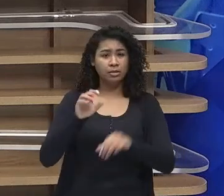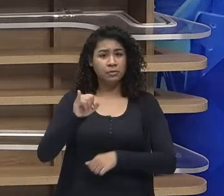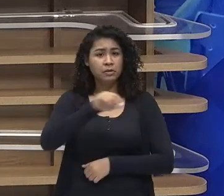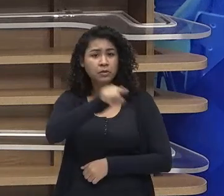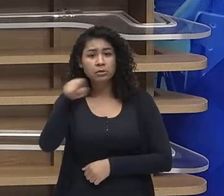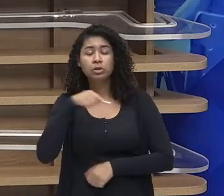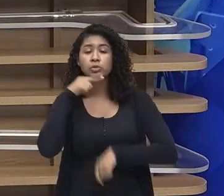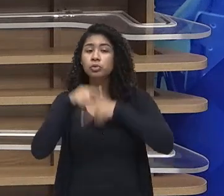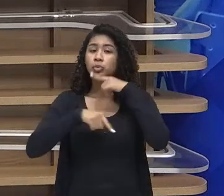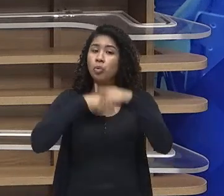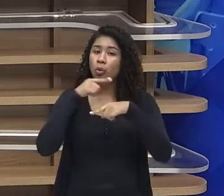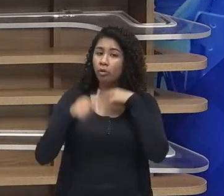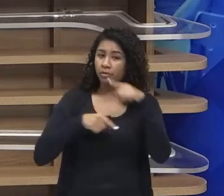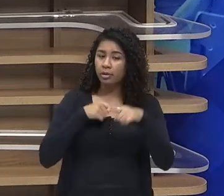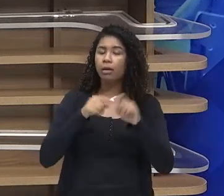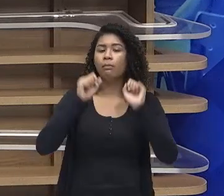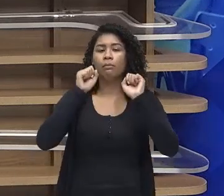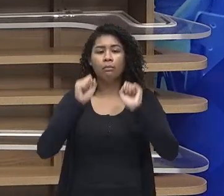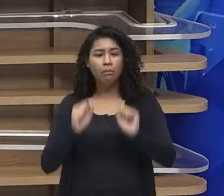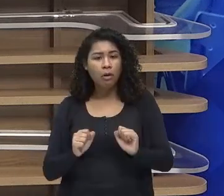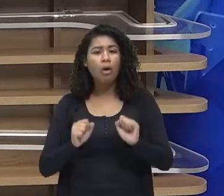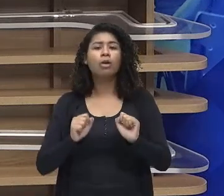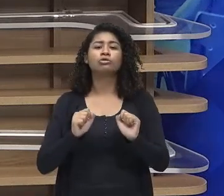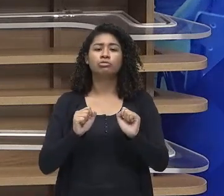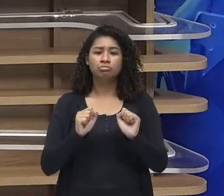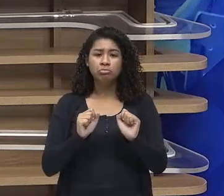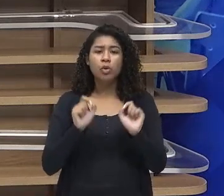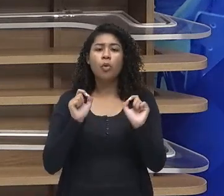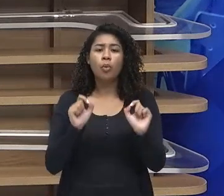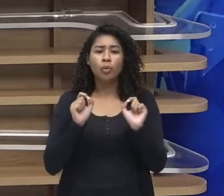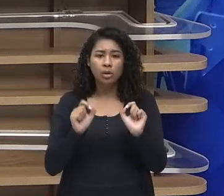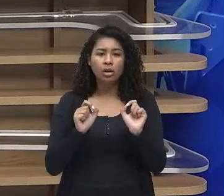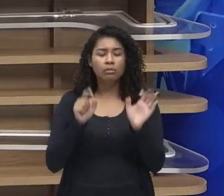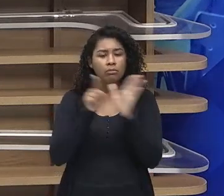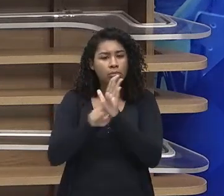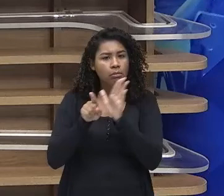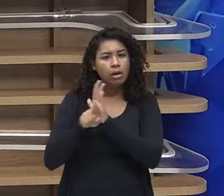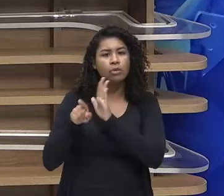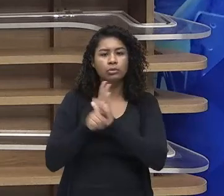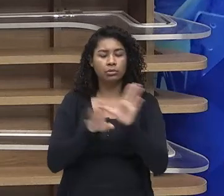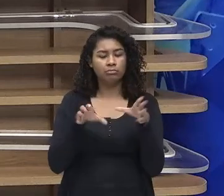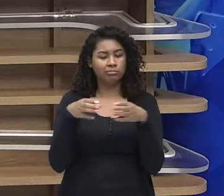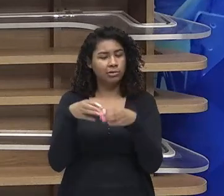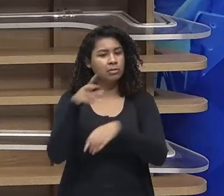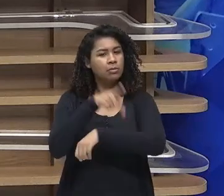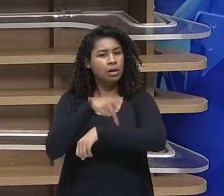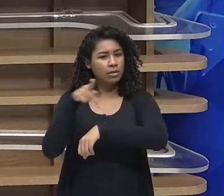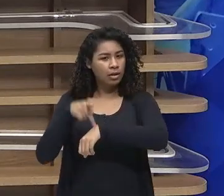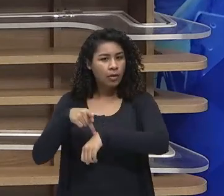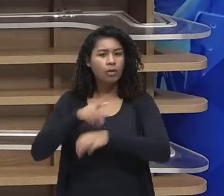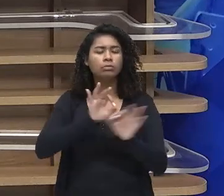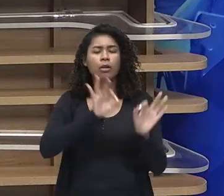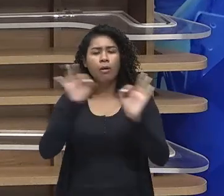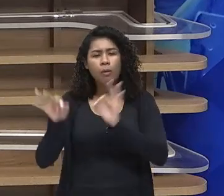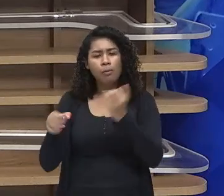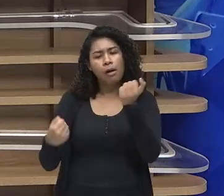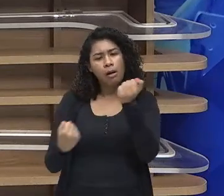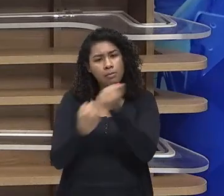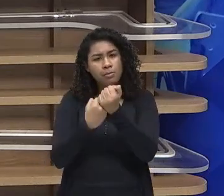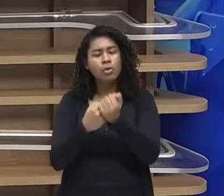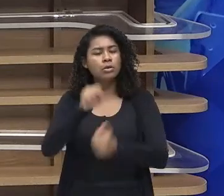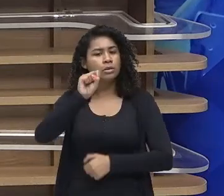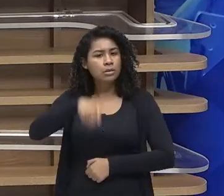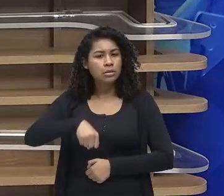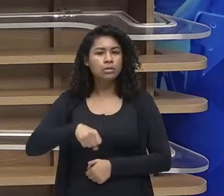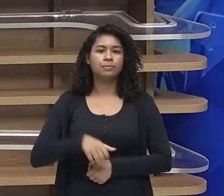alguma dúvida, se você tiver alguma dúvida, a nossa equipe pedagógica está apresentada no chat acompanhando e também quem